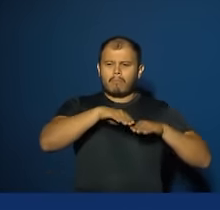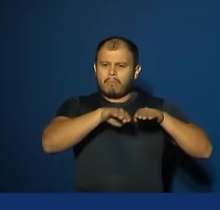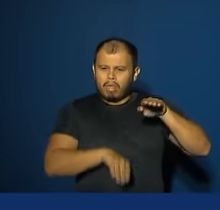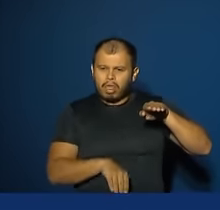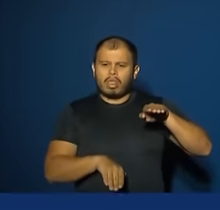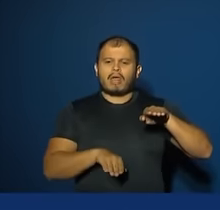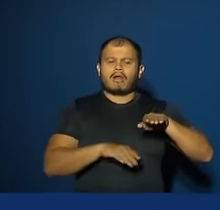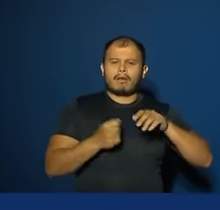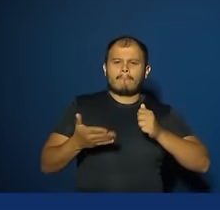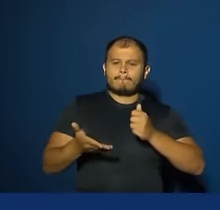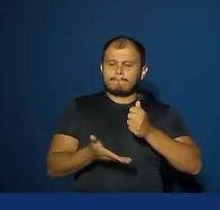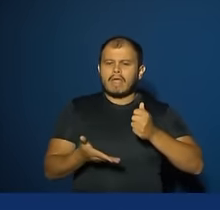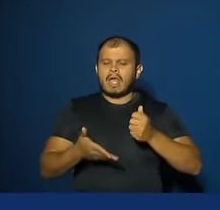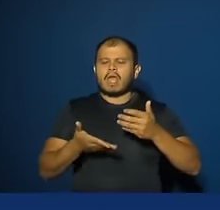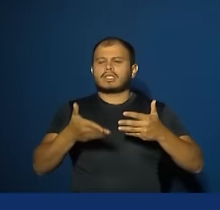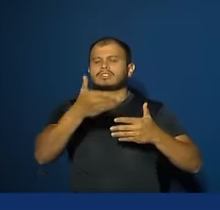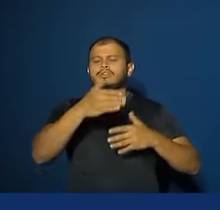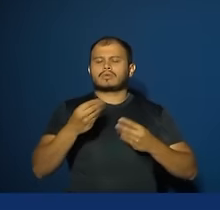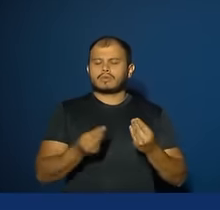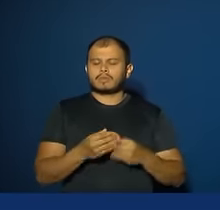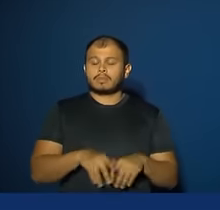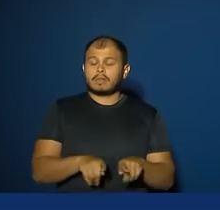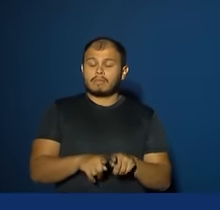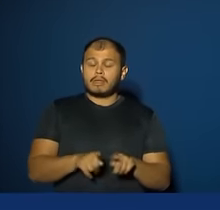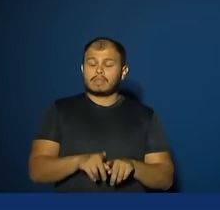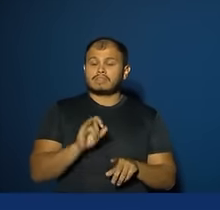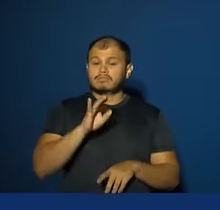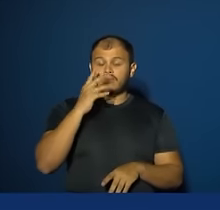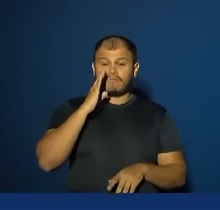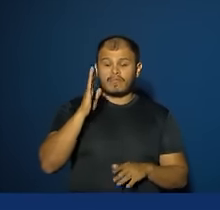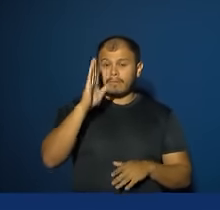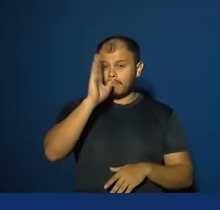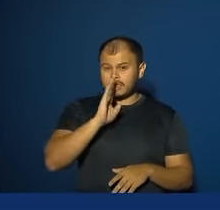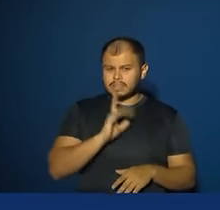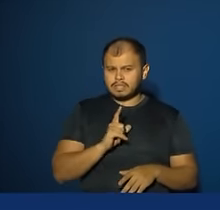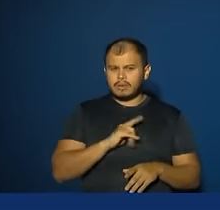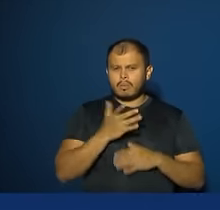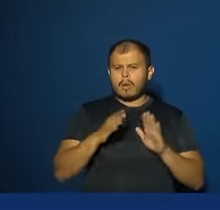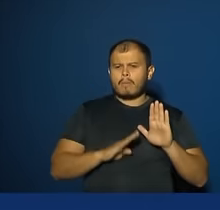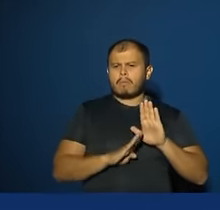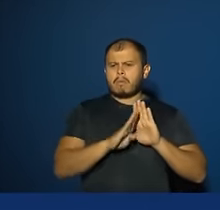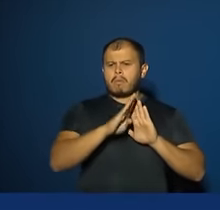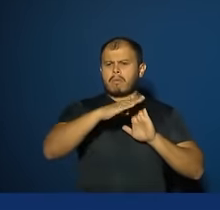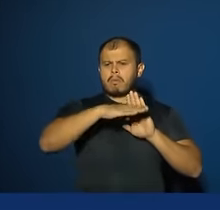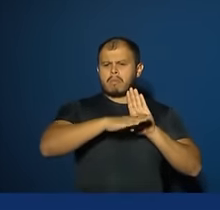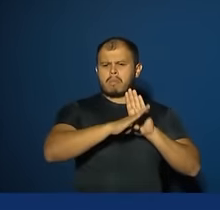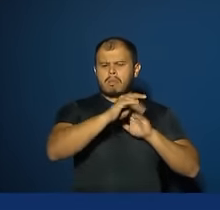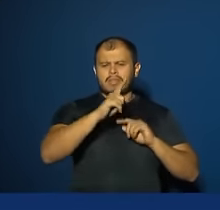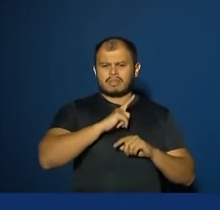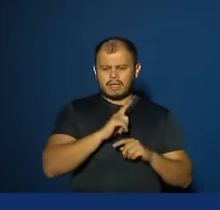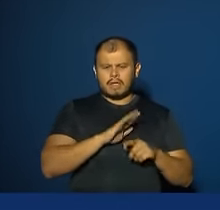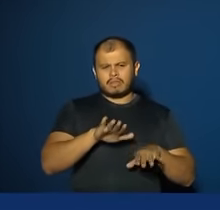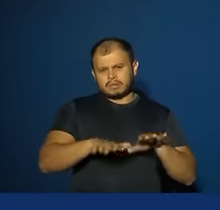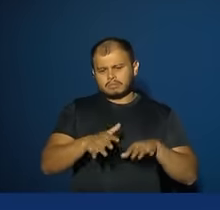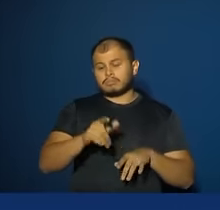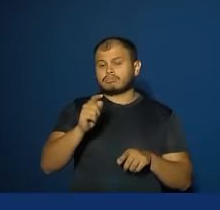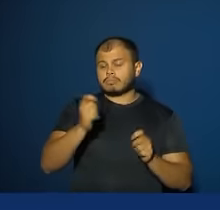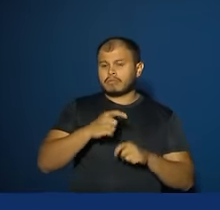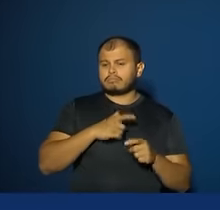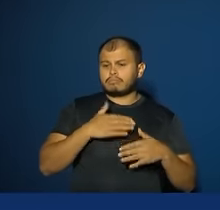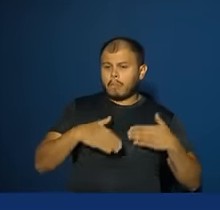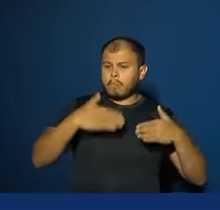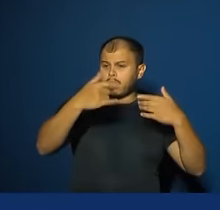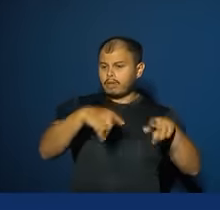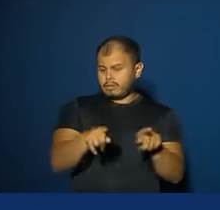histórica, ok, veremos baratos. Se pegar a relação do Brasil com mercados emergentes, também temos mais ou menos um desvio padrão da média histórica e com os mercados